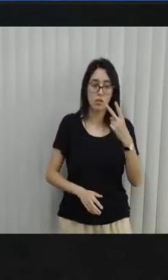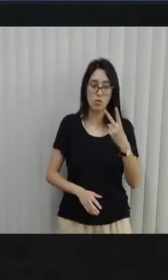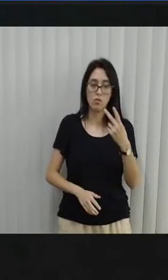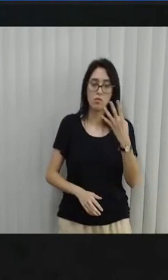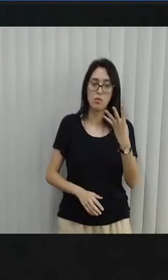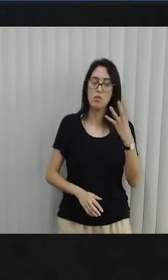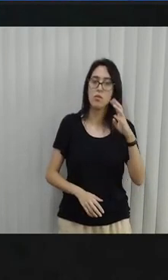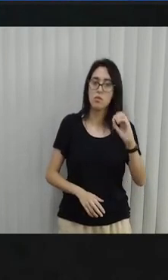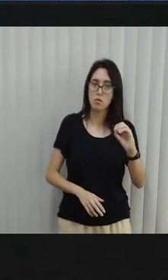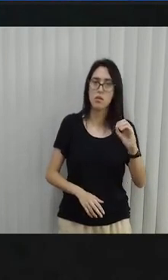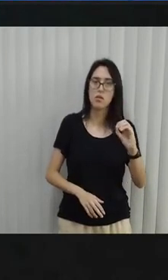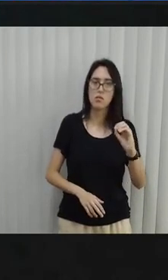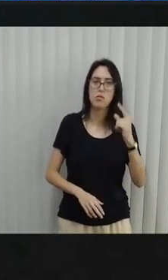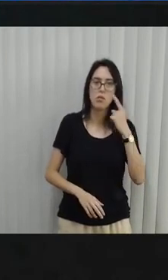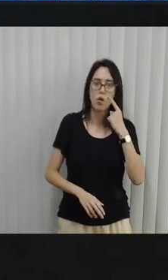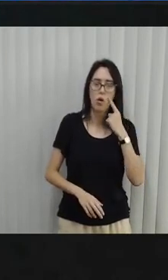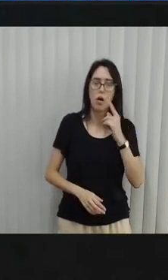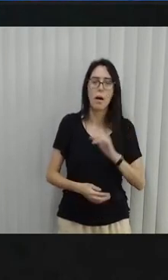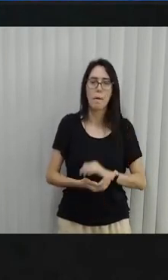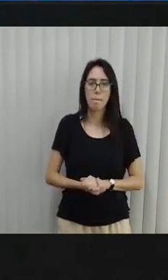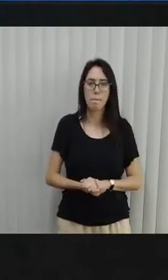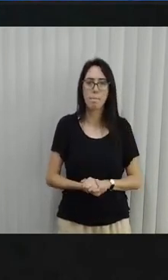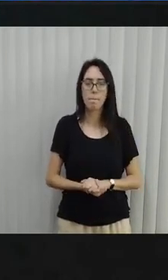240, acho que dá para colocar um pouquinho mais, vou colocar